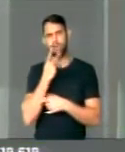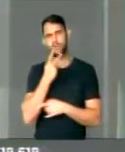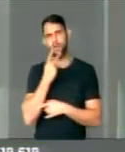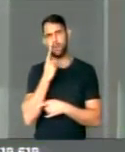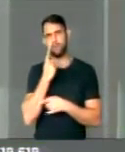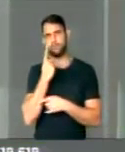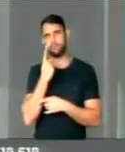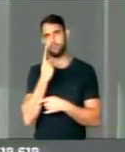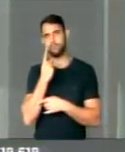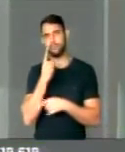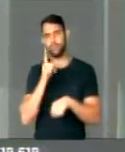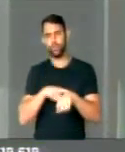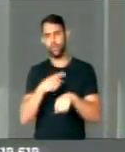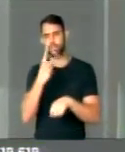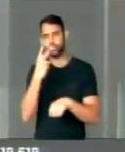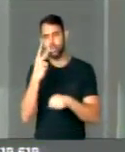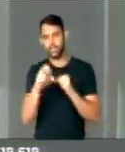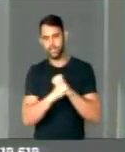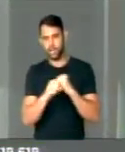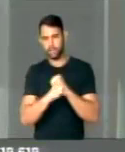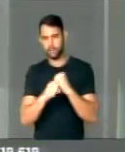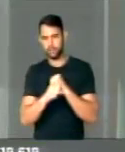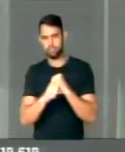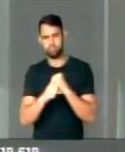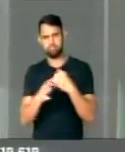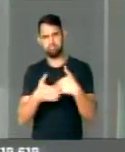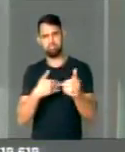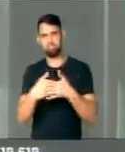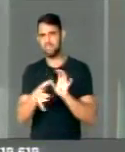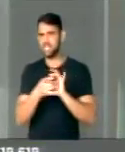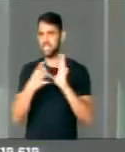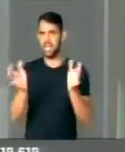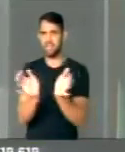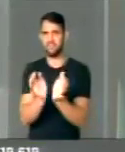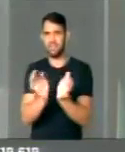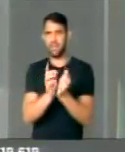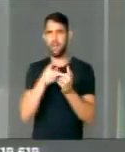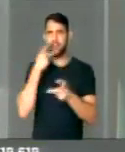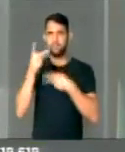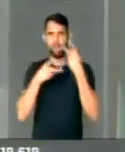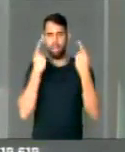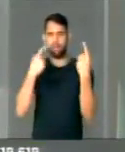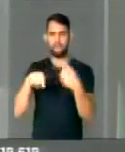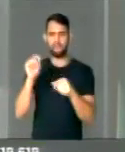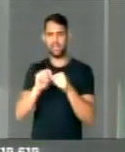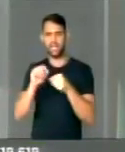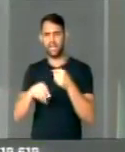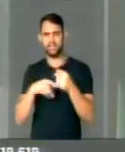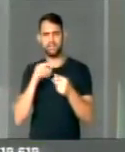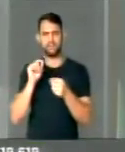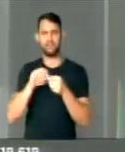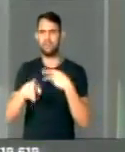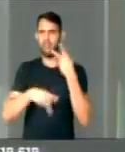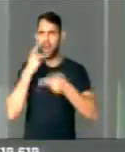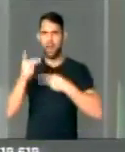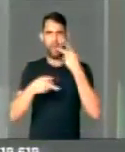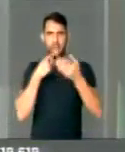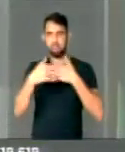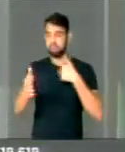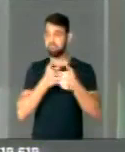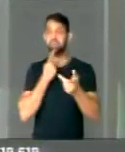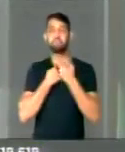comentário. Durante 2 anos, deixei que os nossos adversários, nossos opositores, fizessem aqui a cantilena que